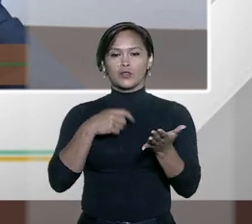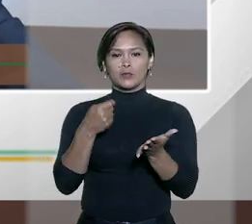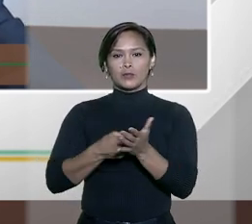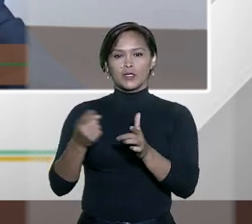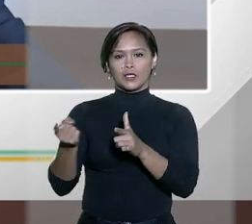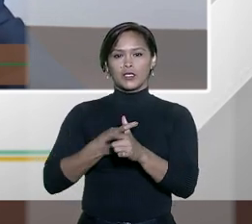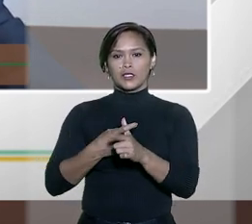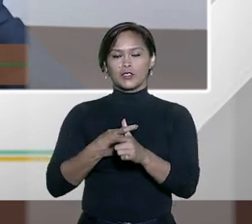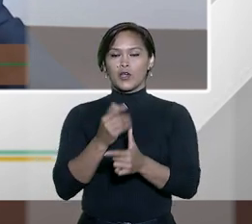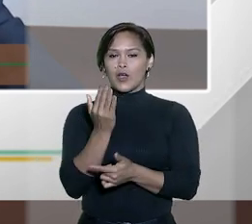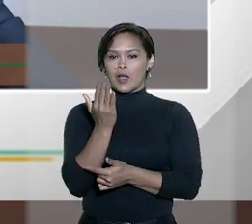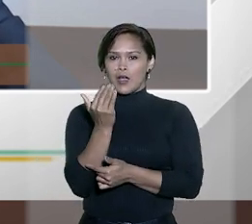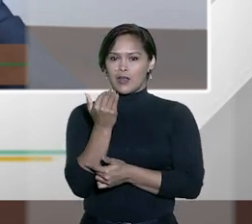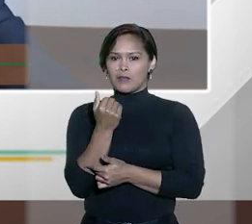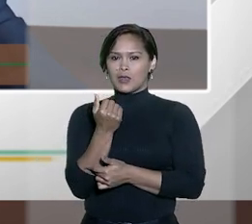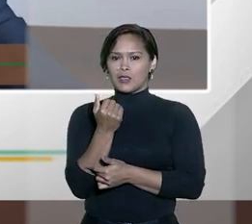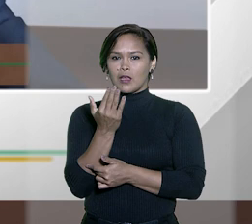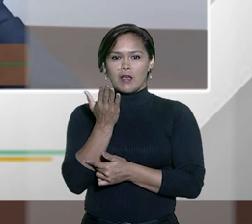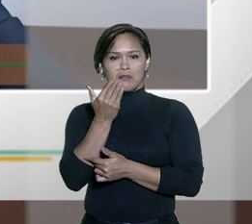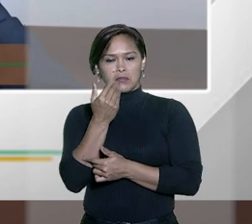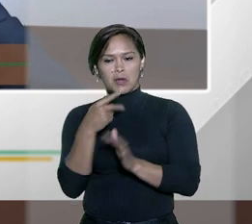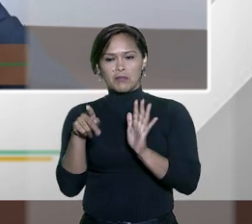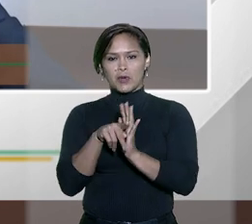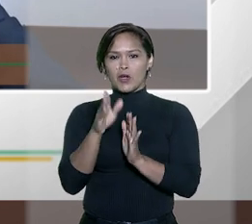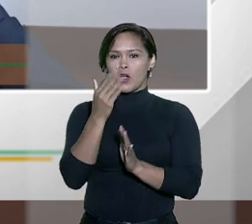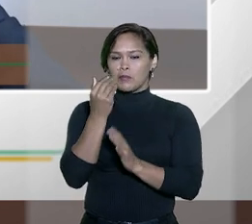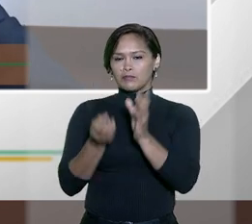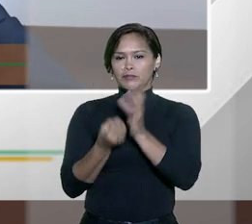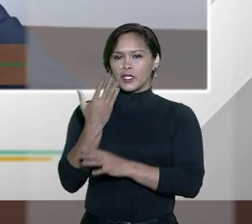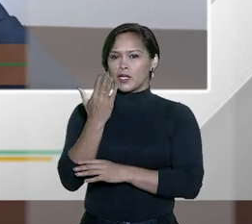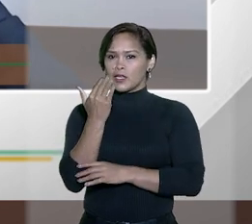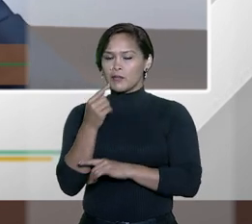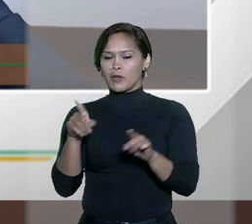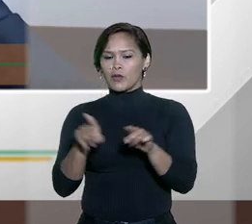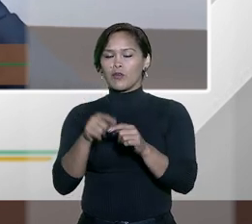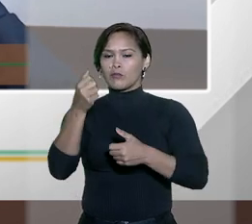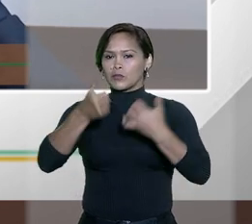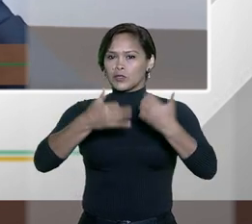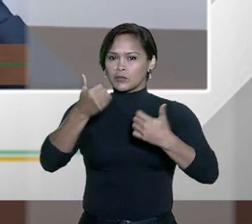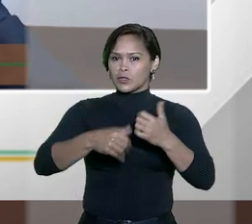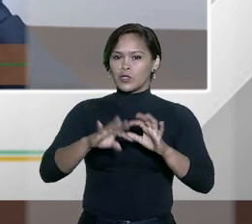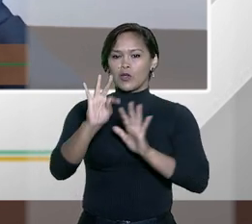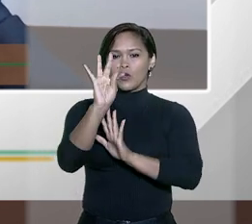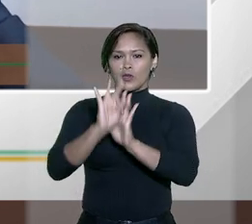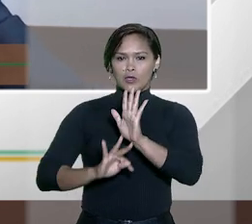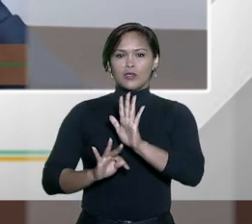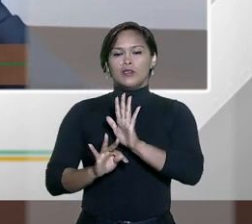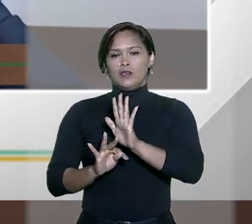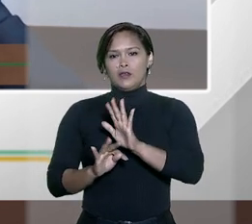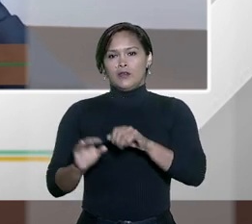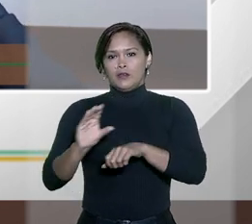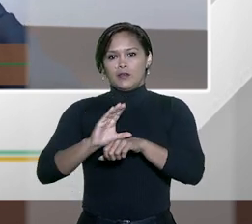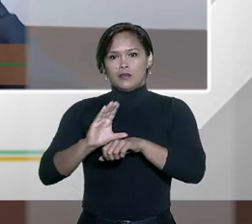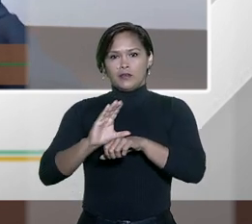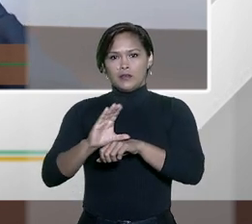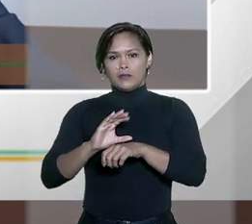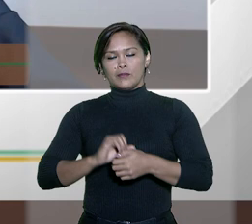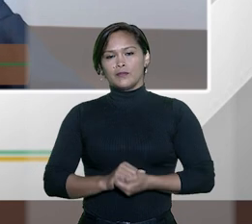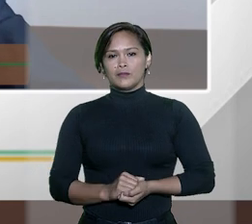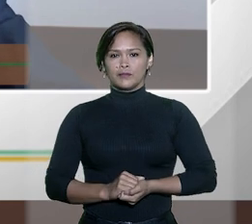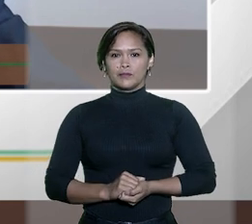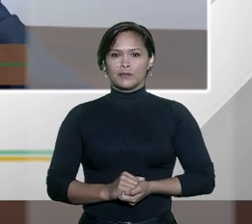precatório alimentar, né? Ou alimentício, enfim, de natureza alimentícia, como diz o texto da